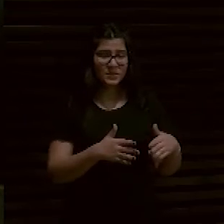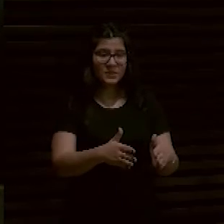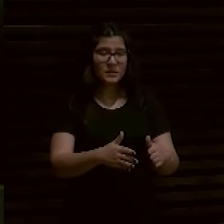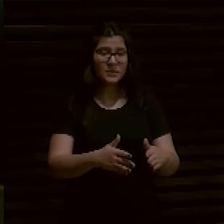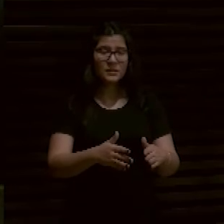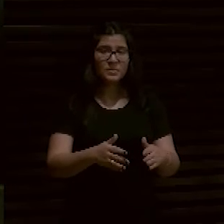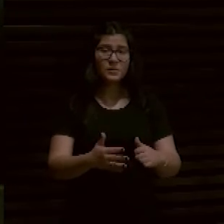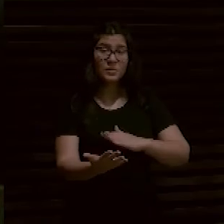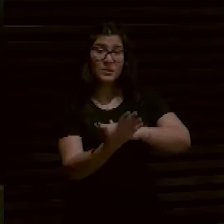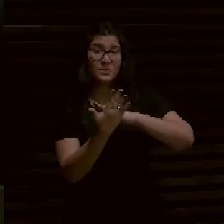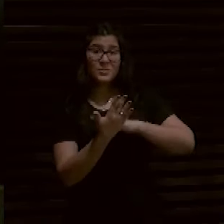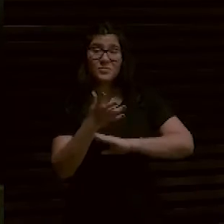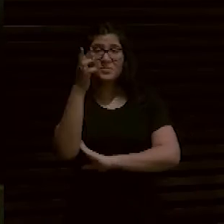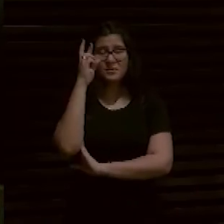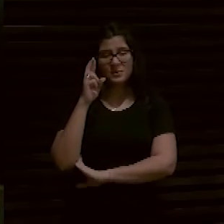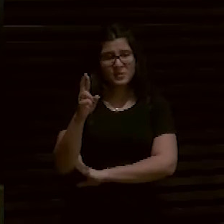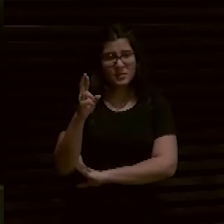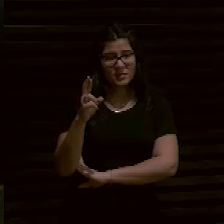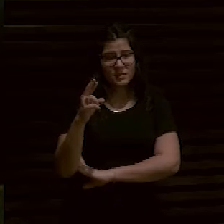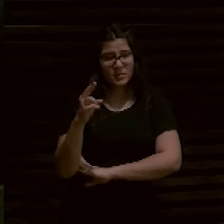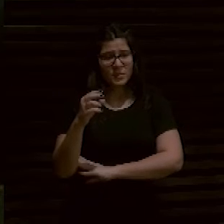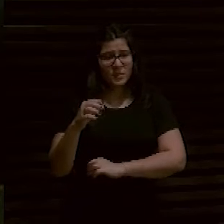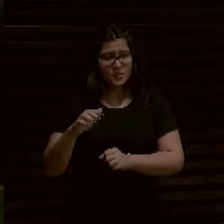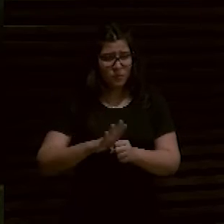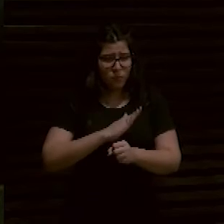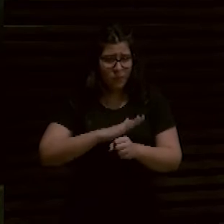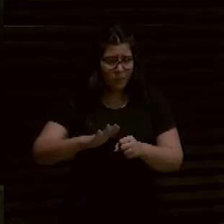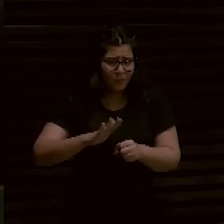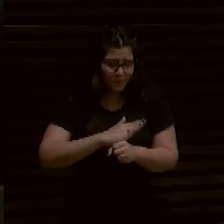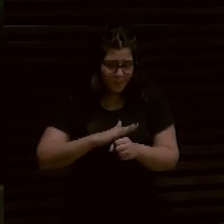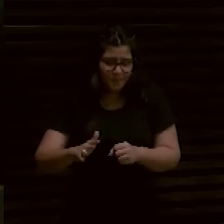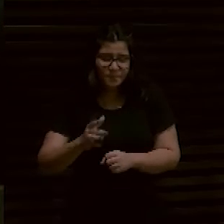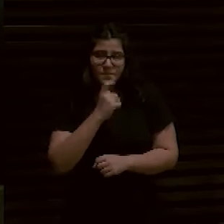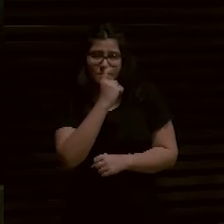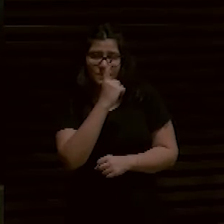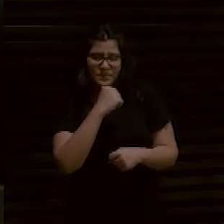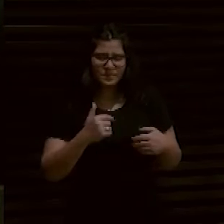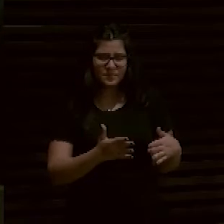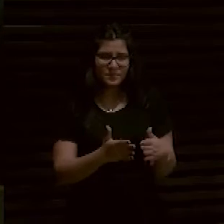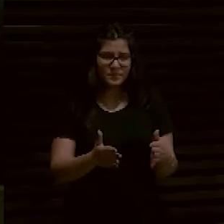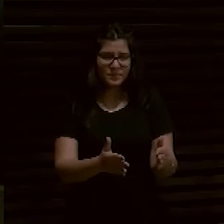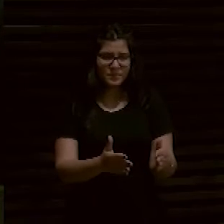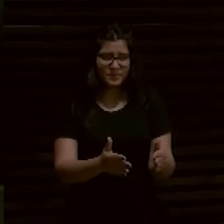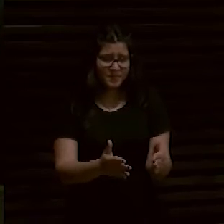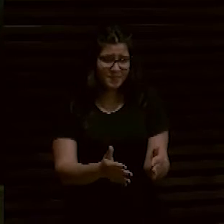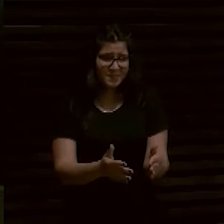apoio é o Senhor. Nutre-se do ribeiro. Não se angustia nos